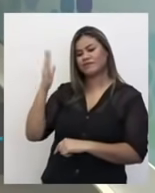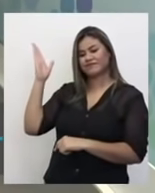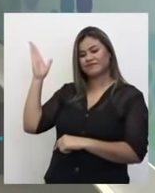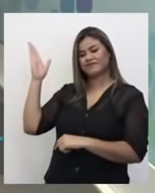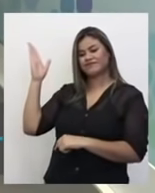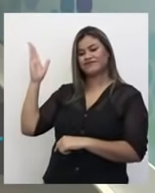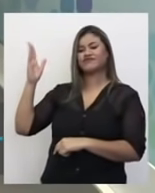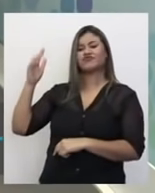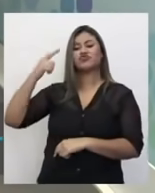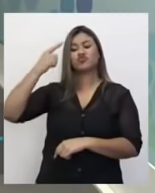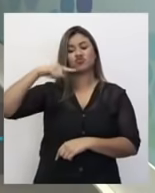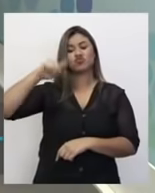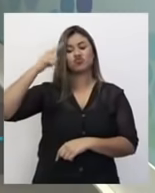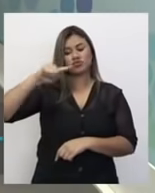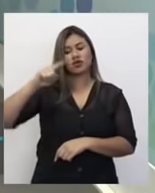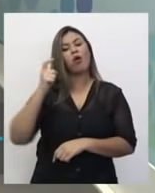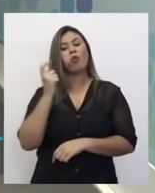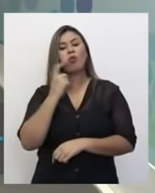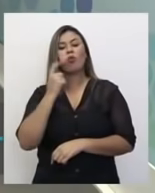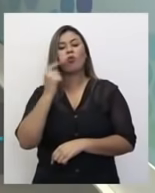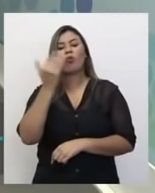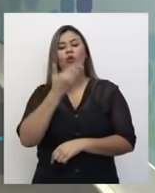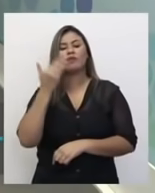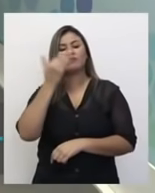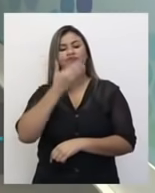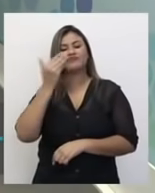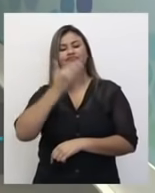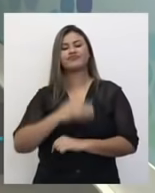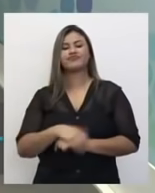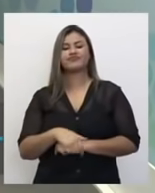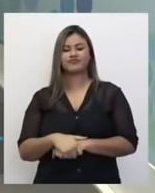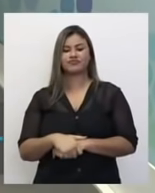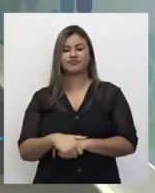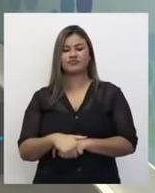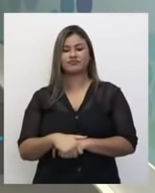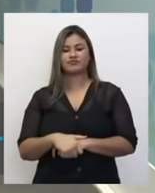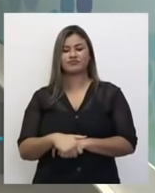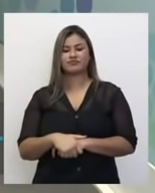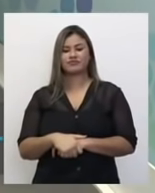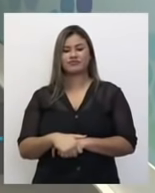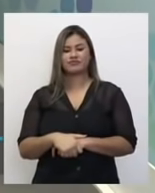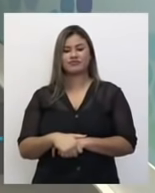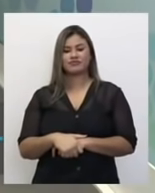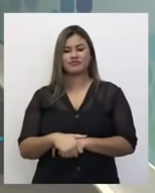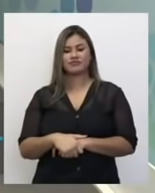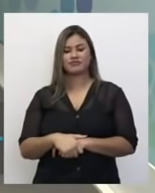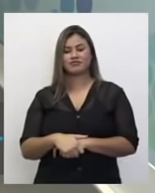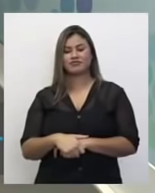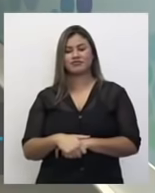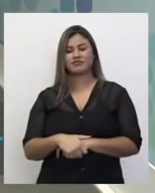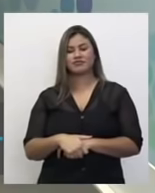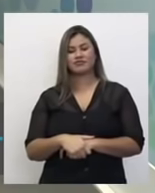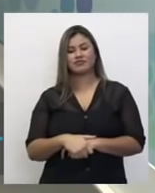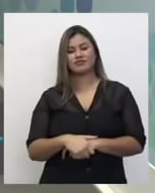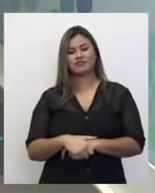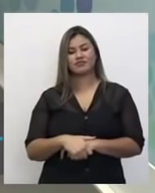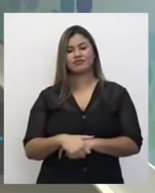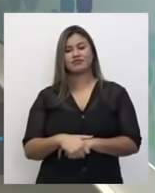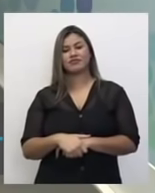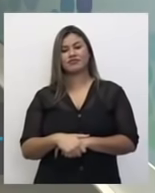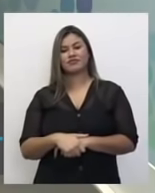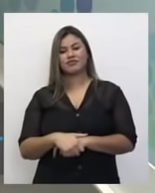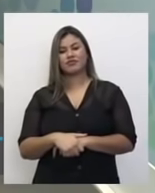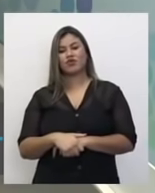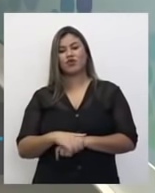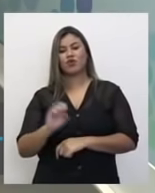Juliana e Jujuba. A dupla perfeita. A dupla perfeita Juliana e Jujuba, né? Ou a Jubi, que eles chamam às